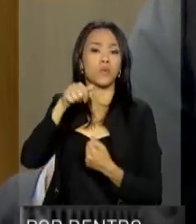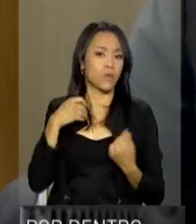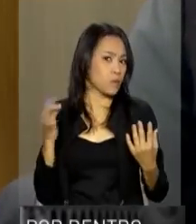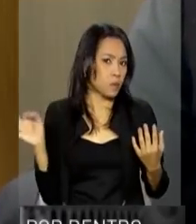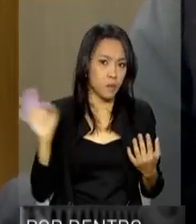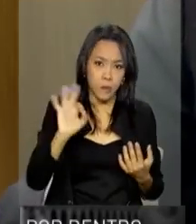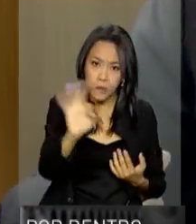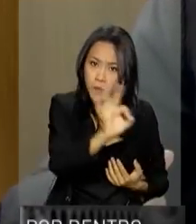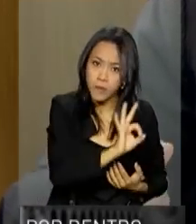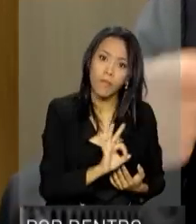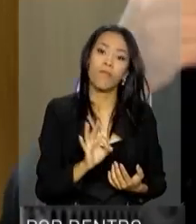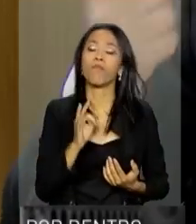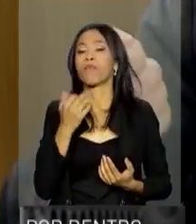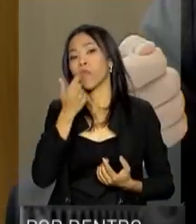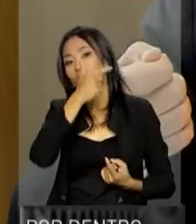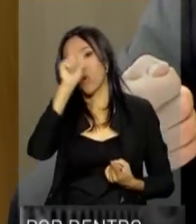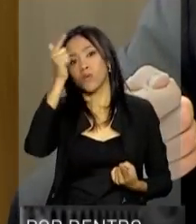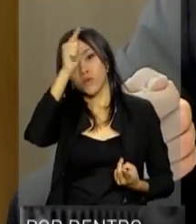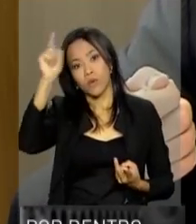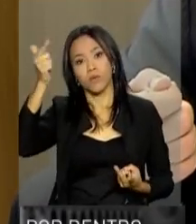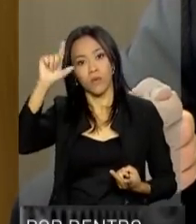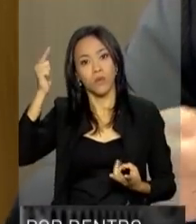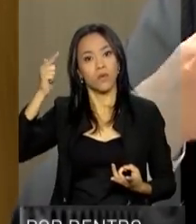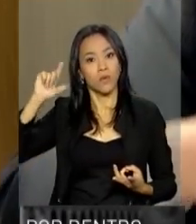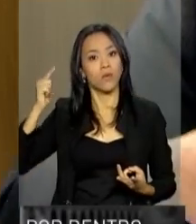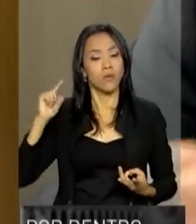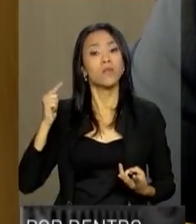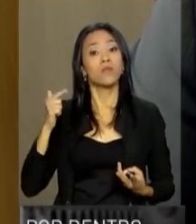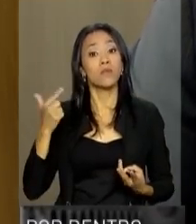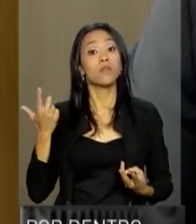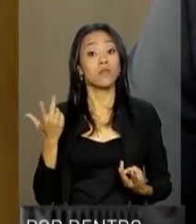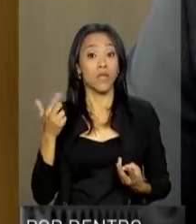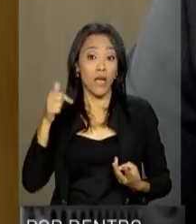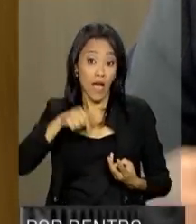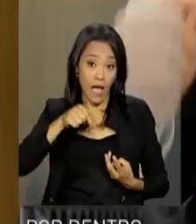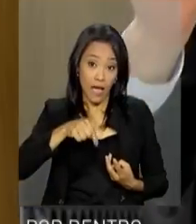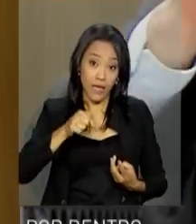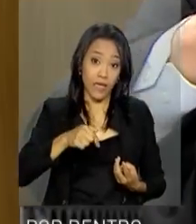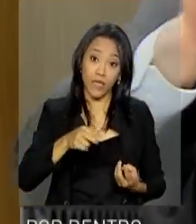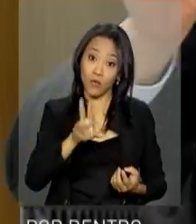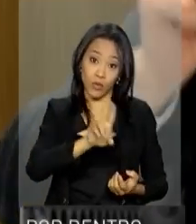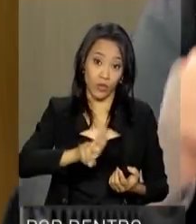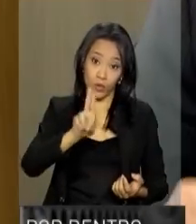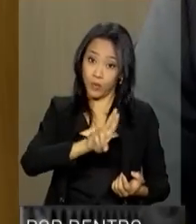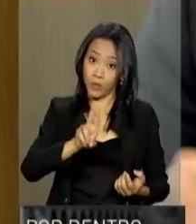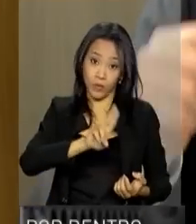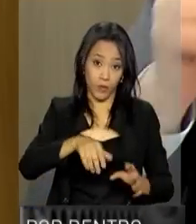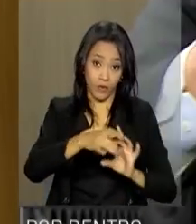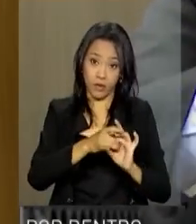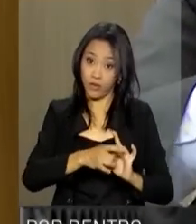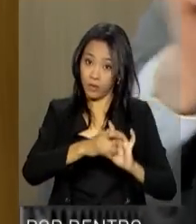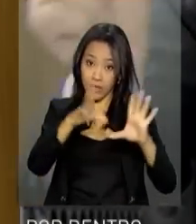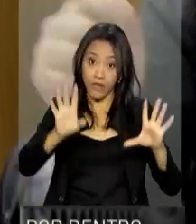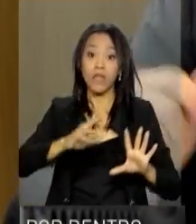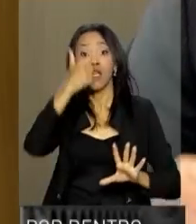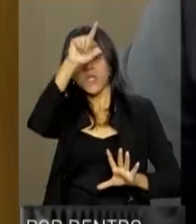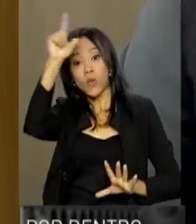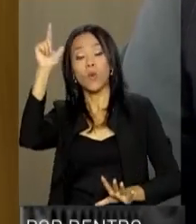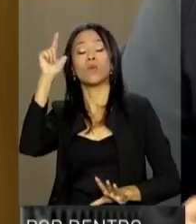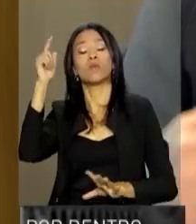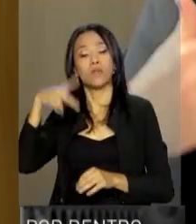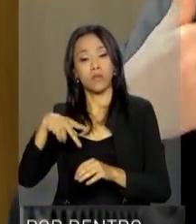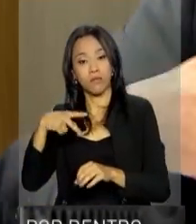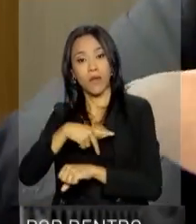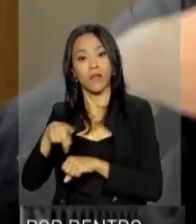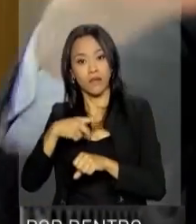países com lógica consideram ilícitas as drogas que são consideradas ilícitas com uma ou outra exceção de uma droga ou outra